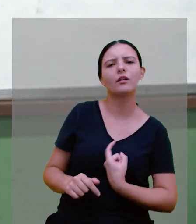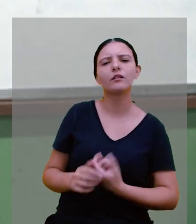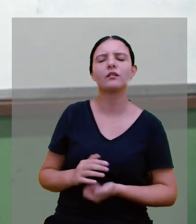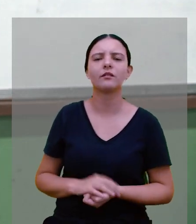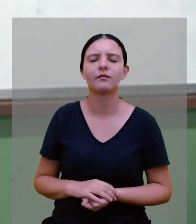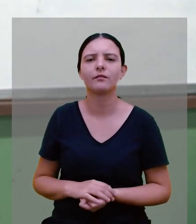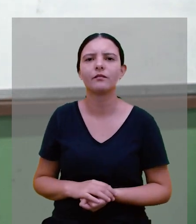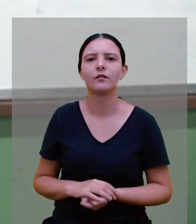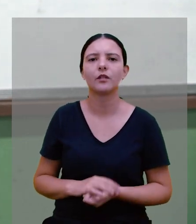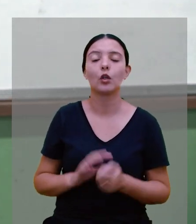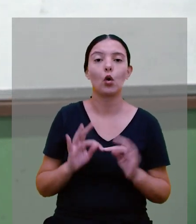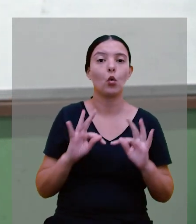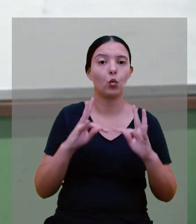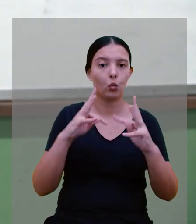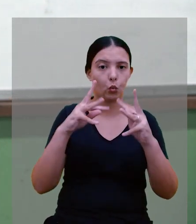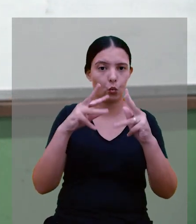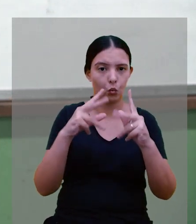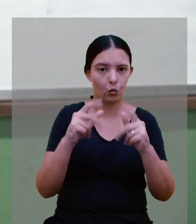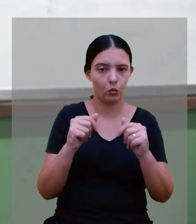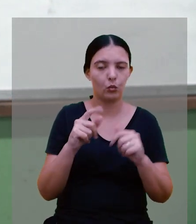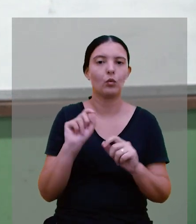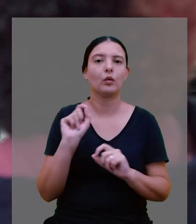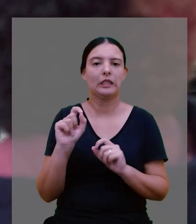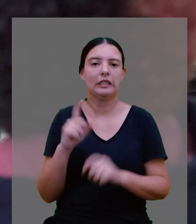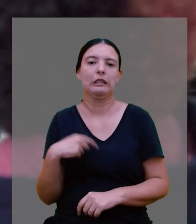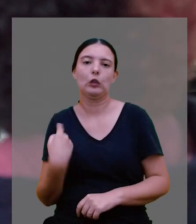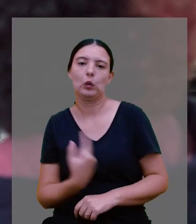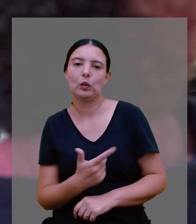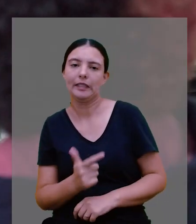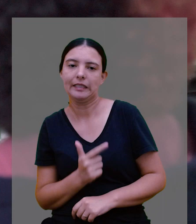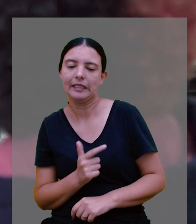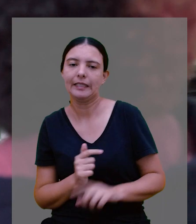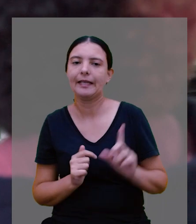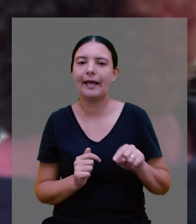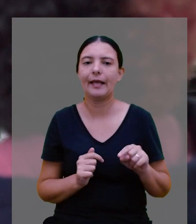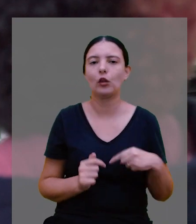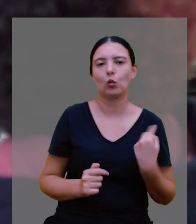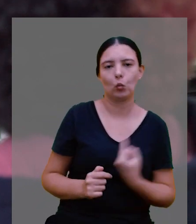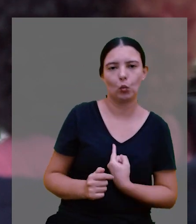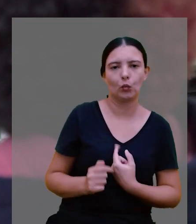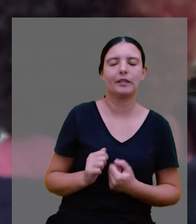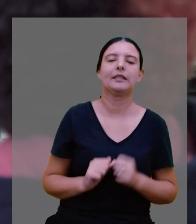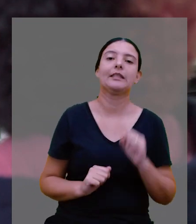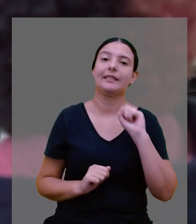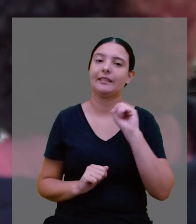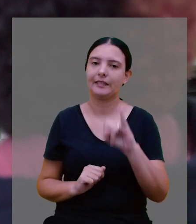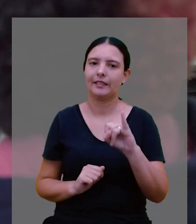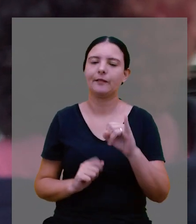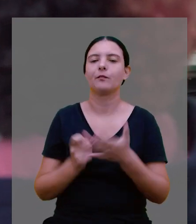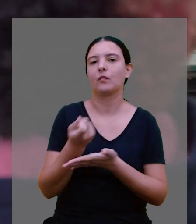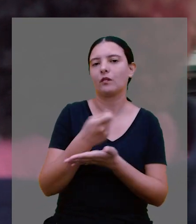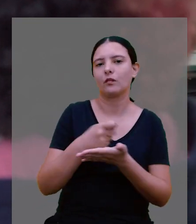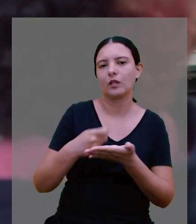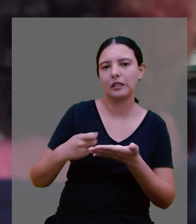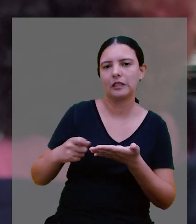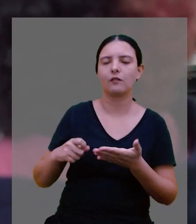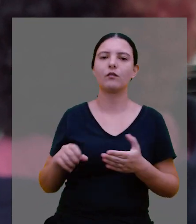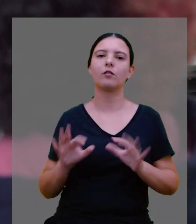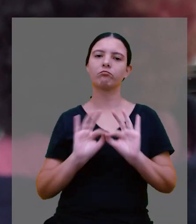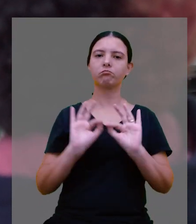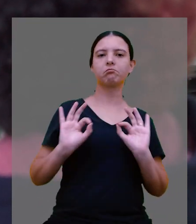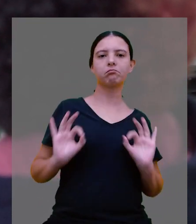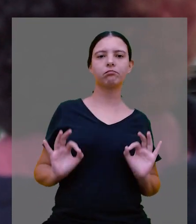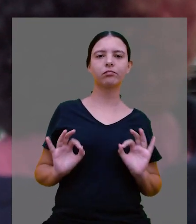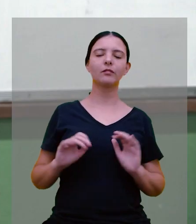escreveu: tudo que nós tem é nós. Né? Se ele fosse escrever essa frase na língua culta,